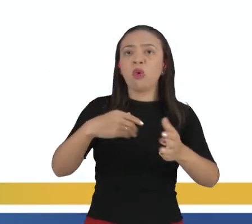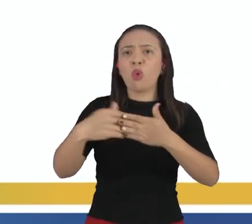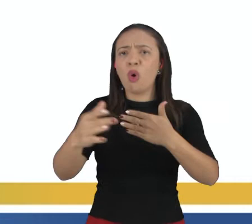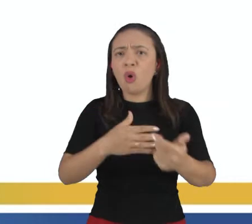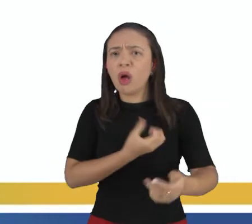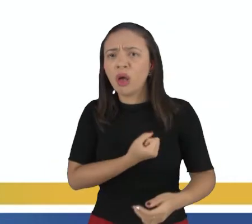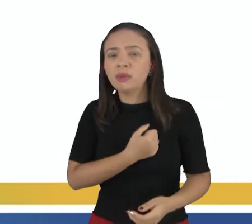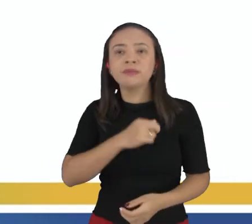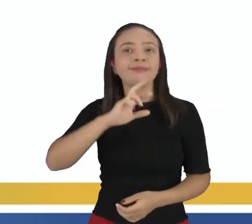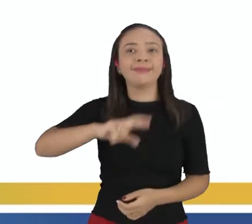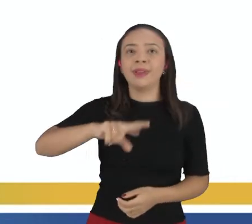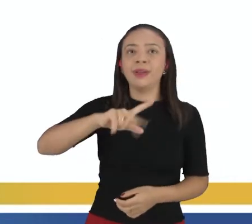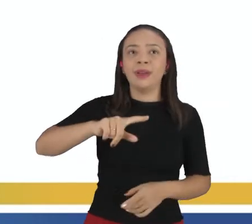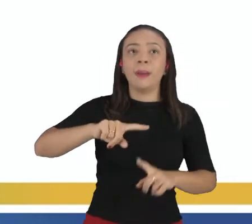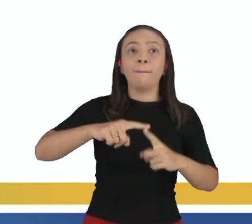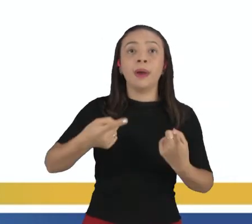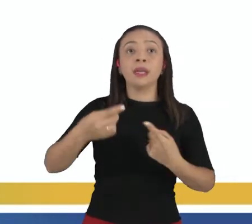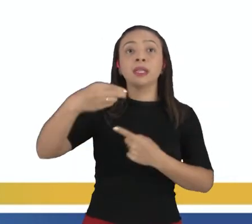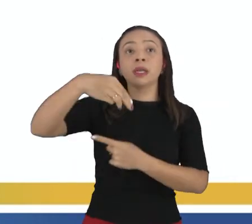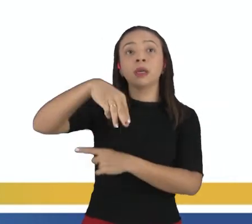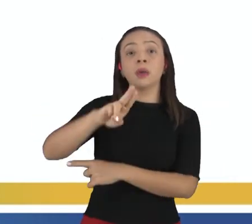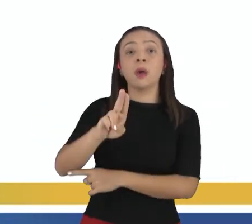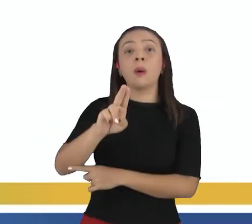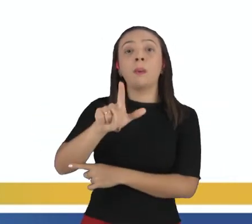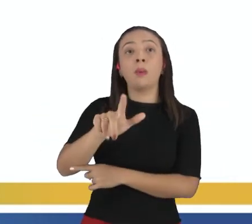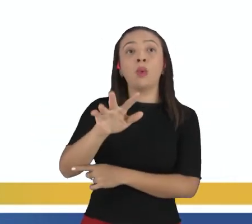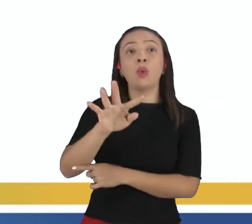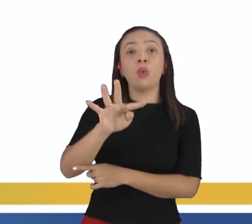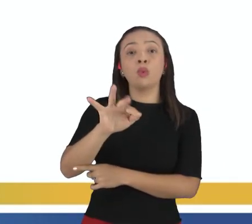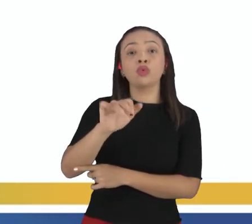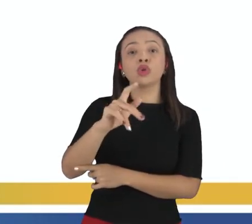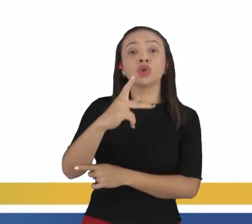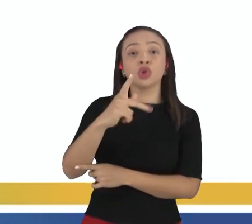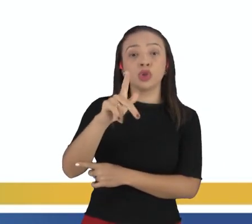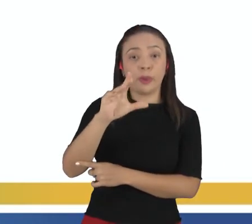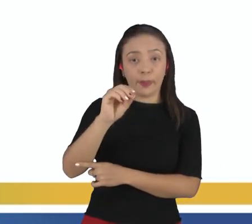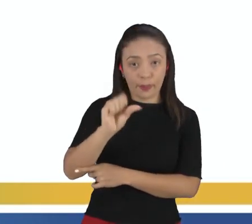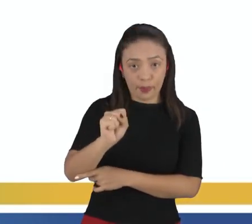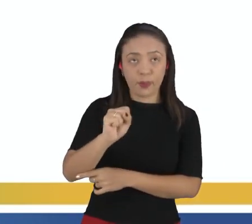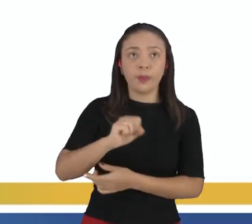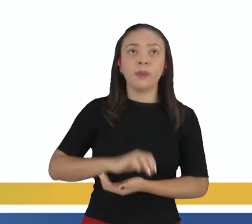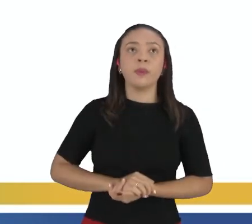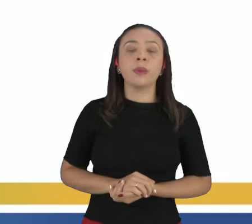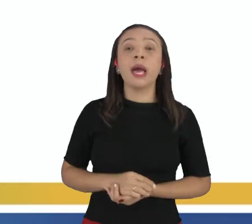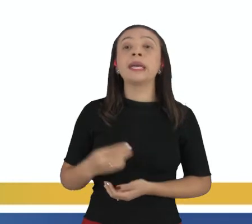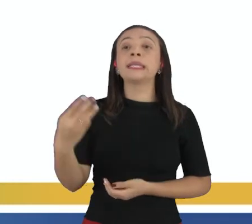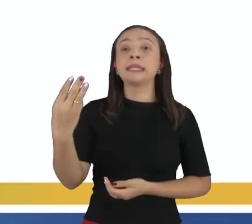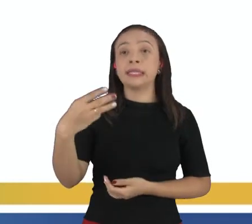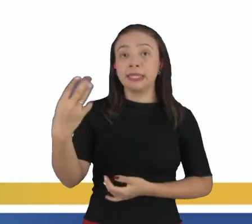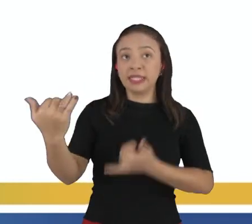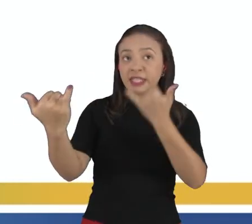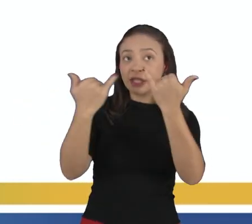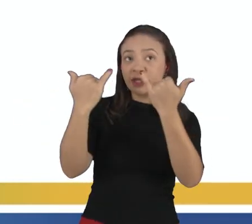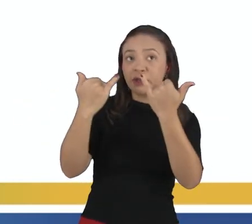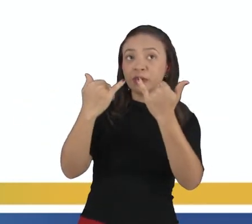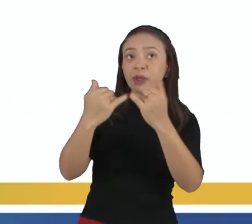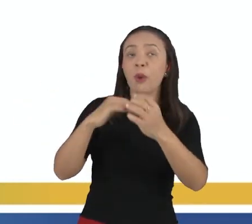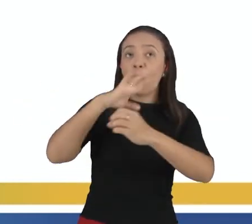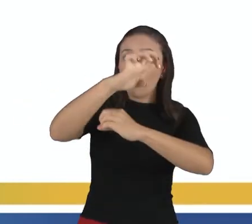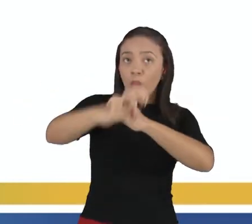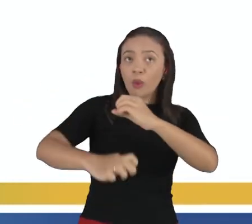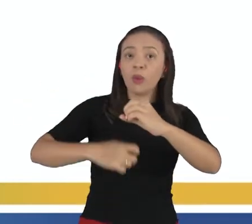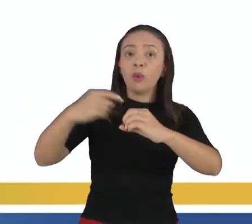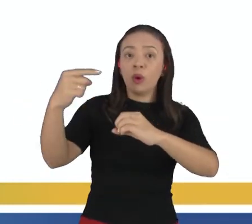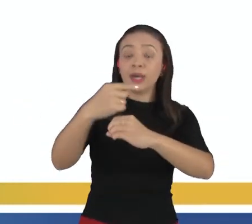energia. A menor quantidade de energia presente nos fenômenos físicos. E o seu terceiro postulado, ele vem dizer que o